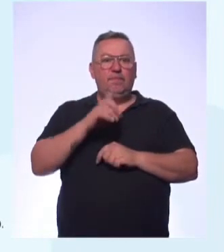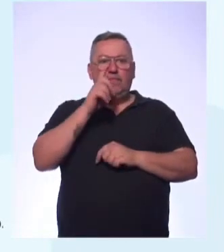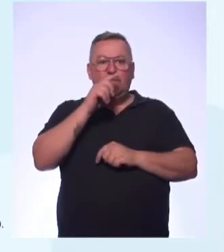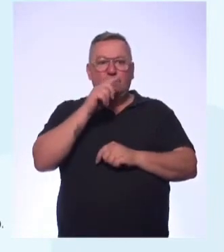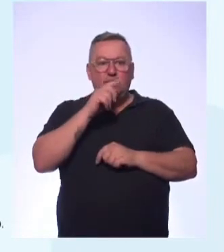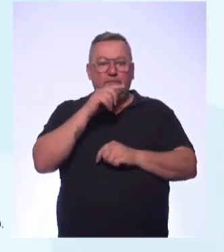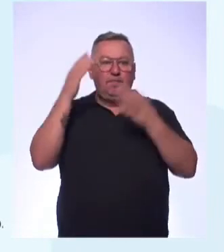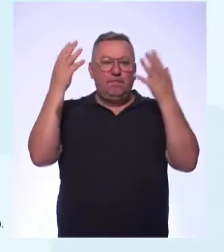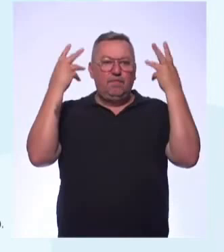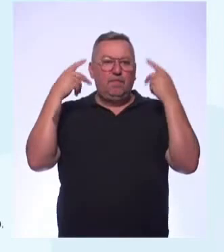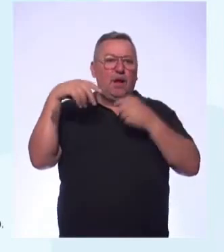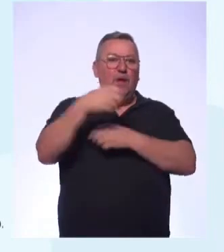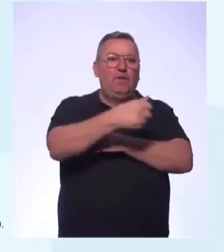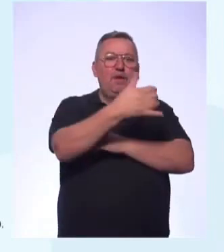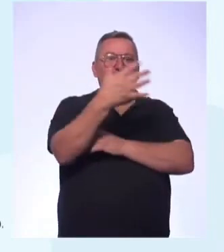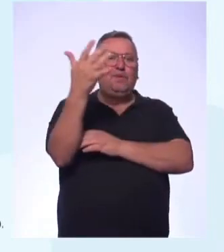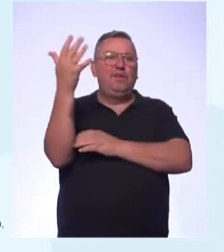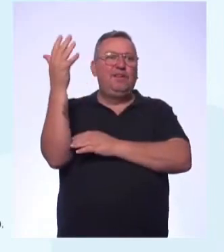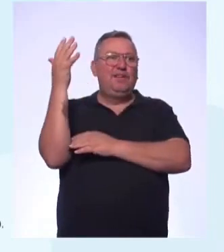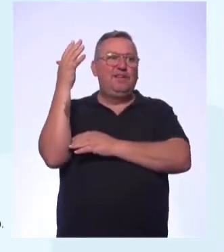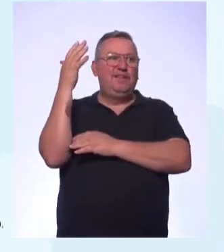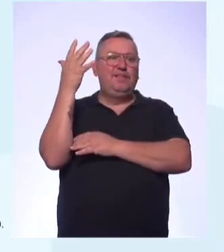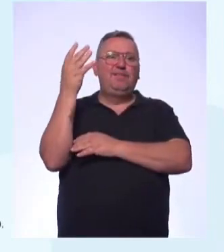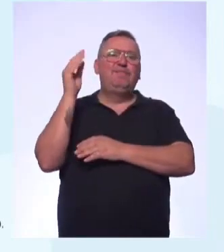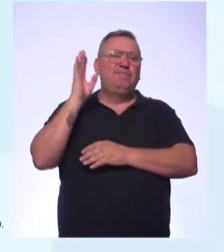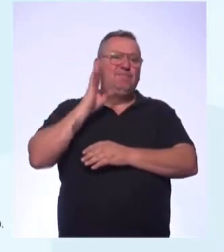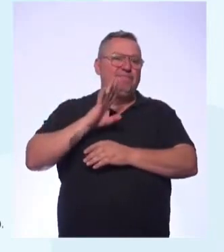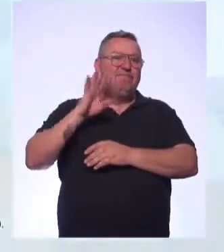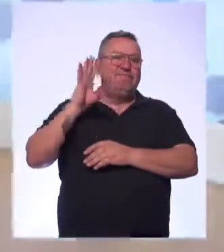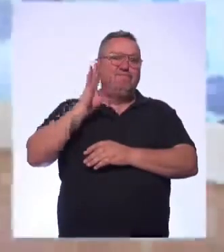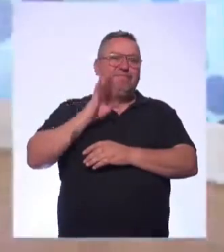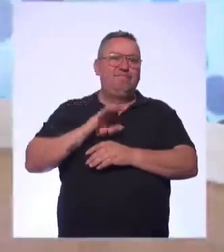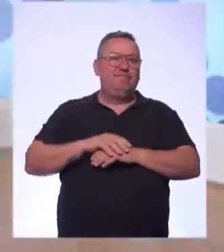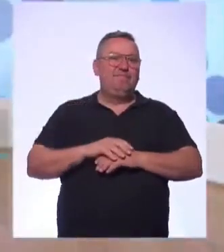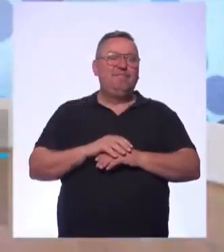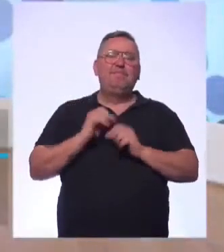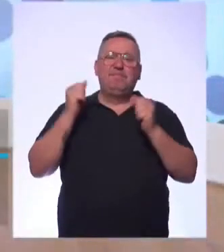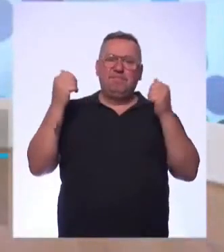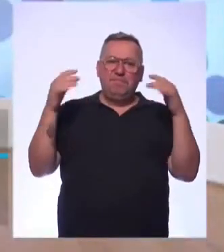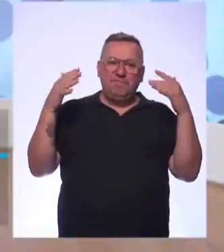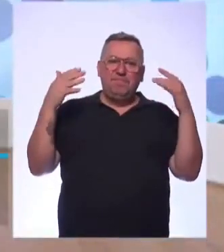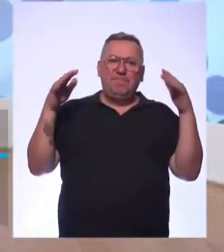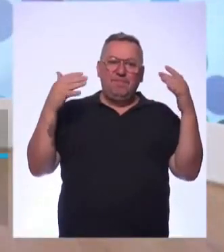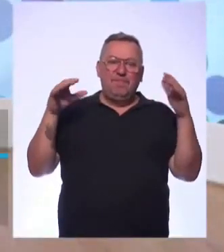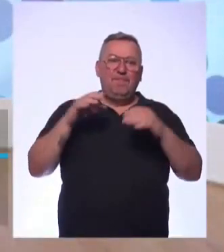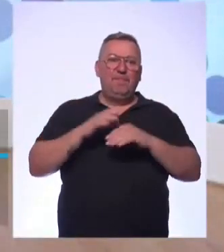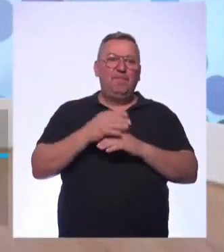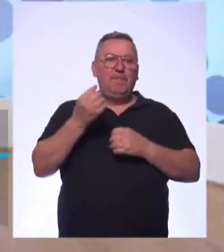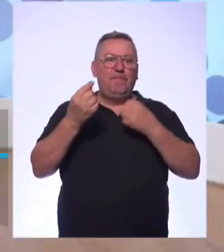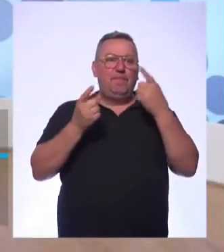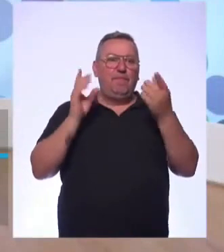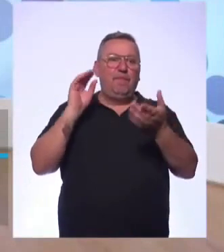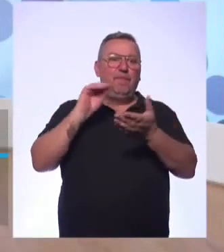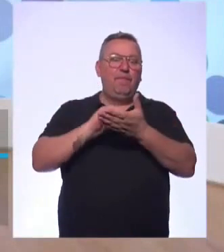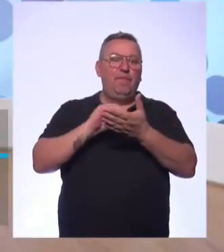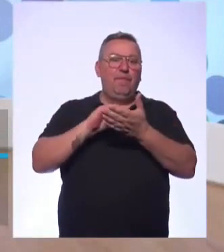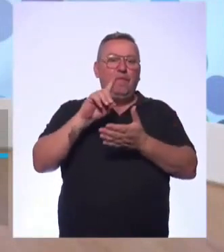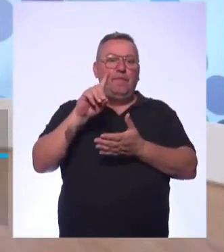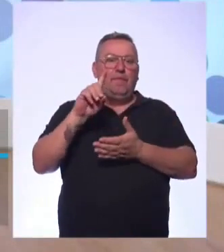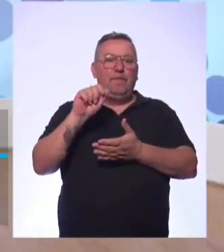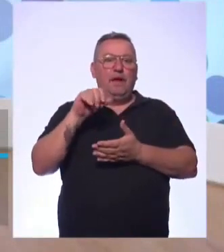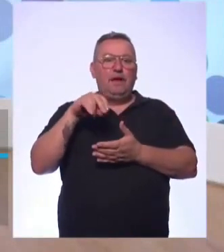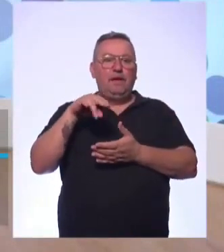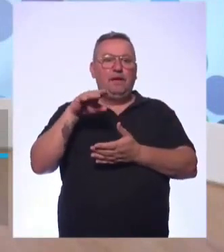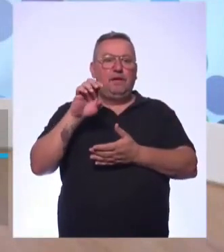animal, natureza. Muito legal. Parabéns, gente. Aí alguma colocou, foi a Daiane que